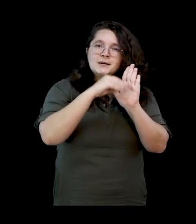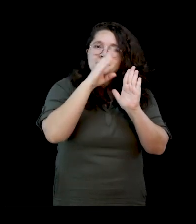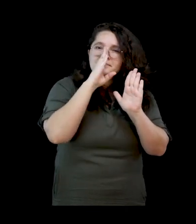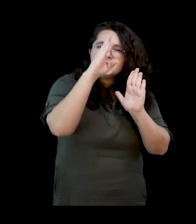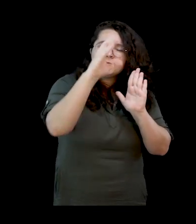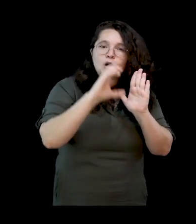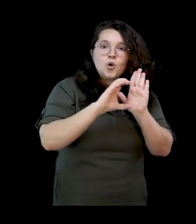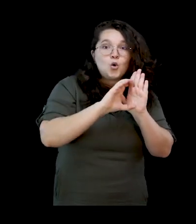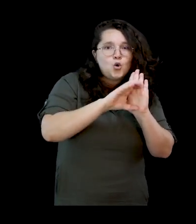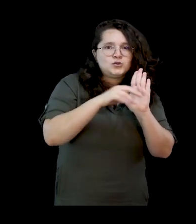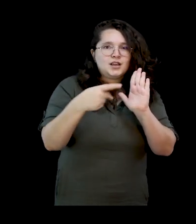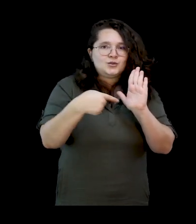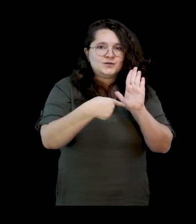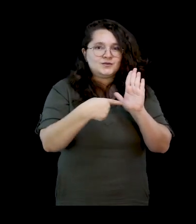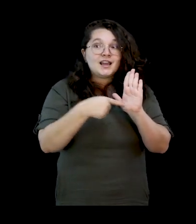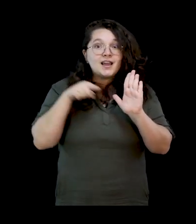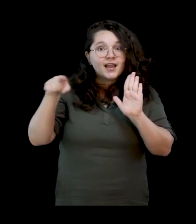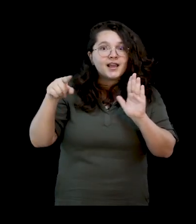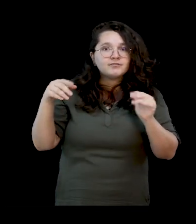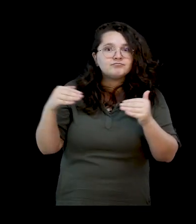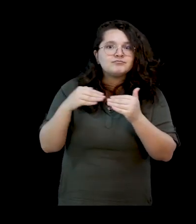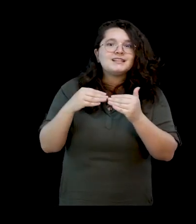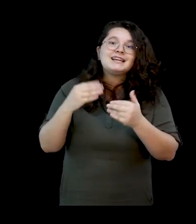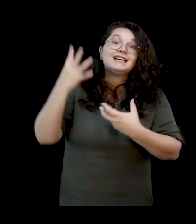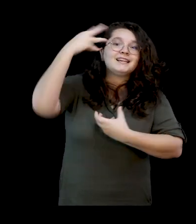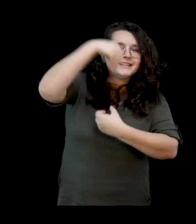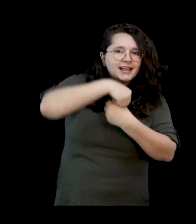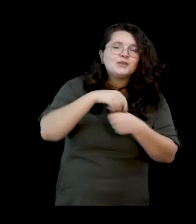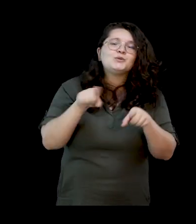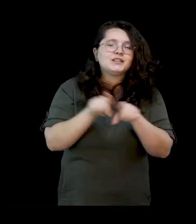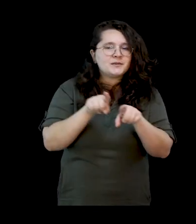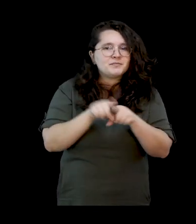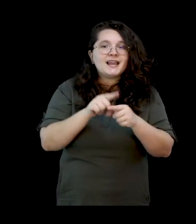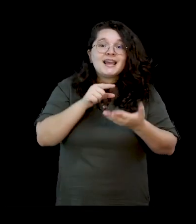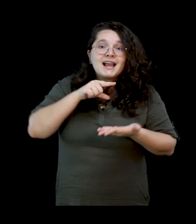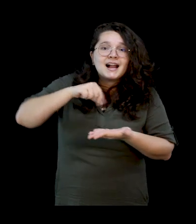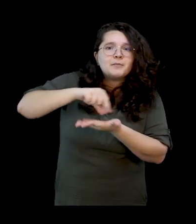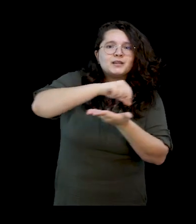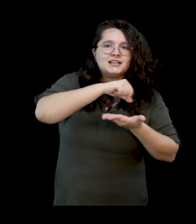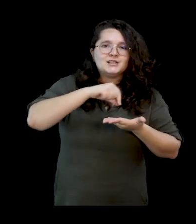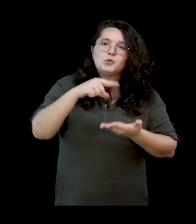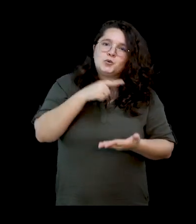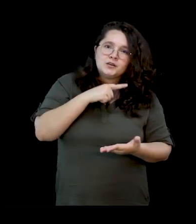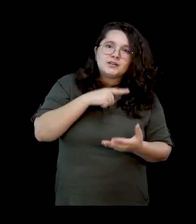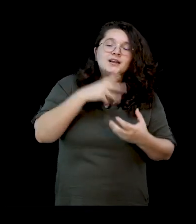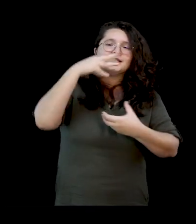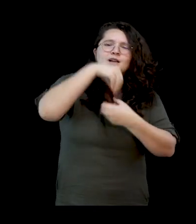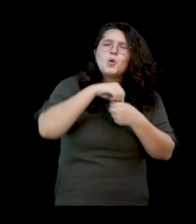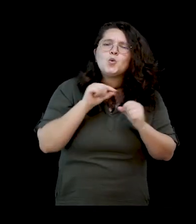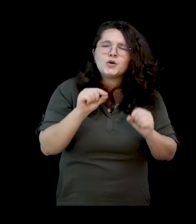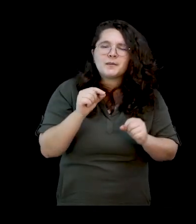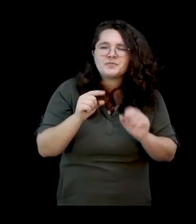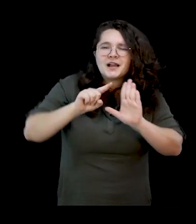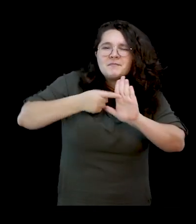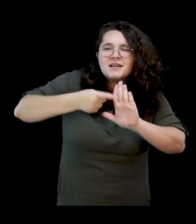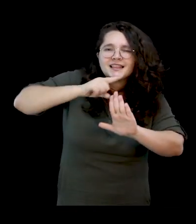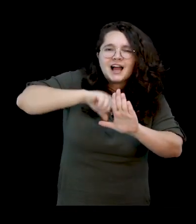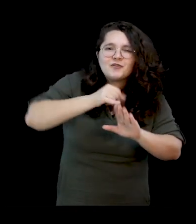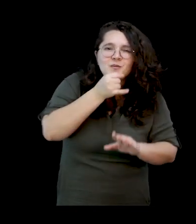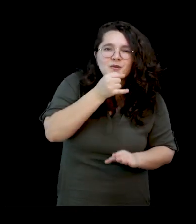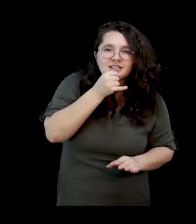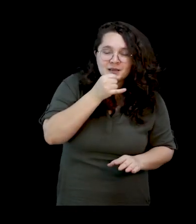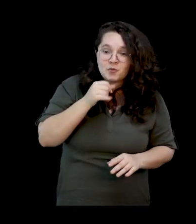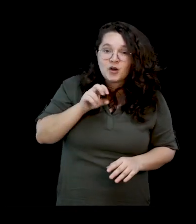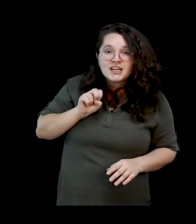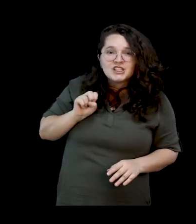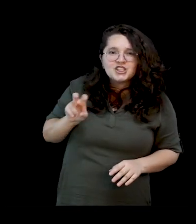preceitos máximos do marxismo, segundo os quais o capitalismo carrega em si os germes de sua própria destruição.